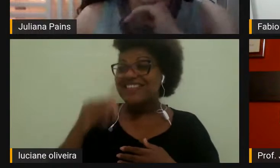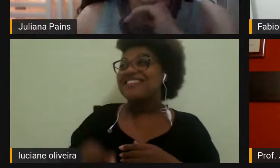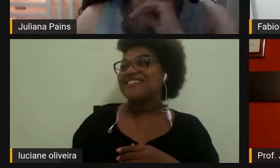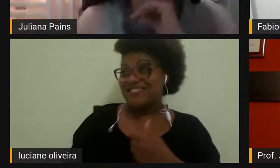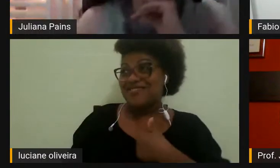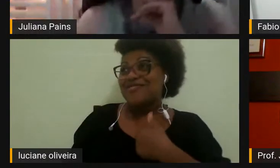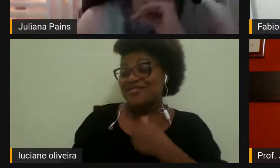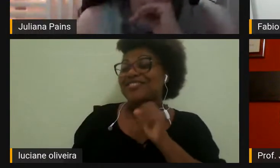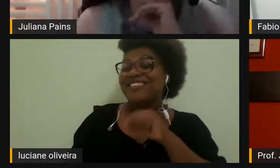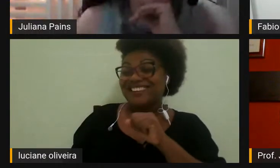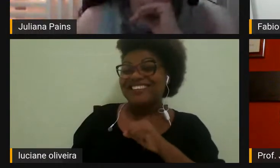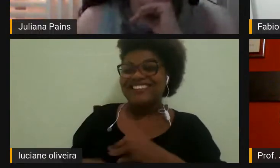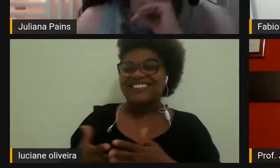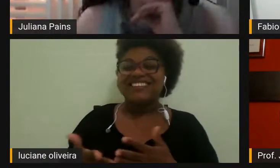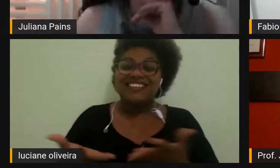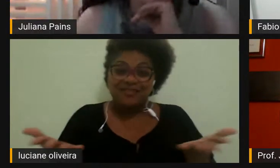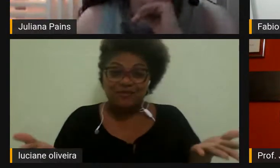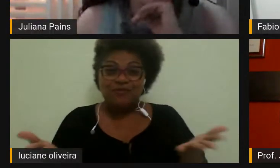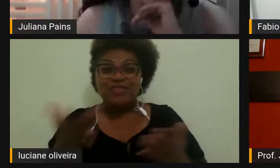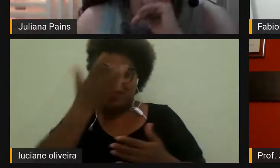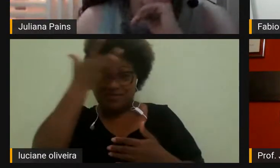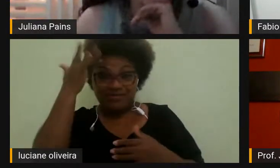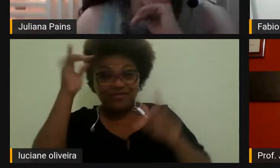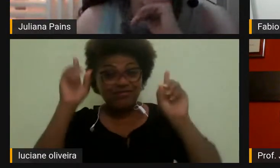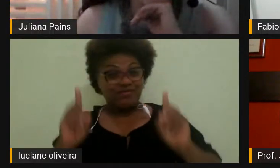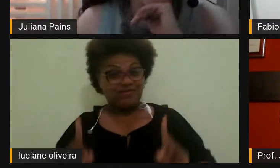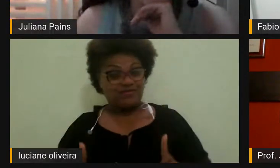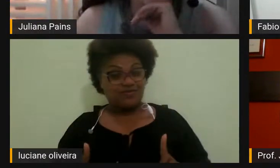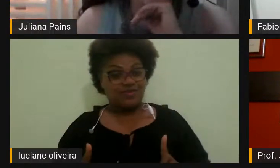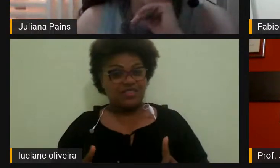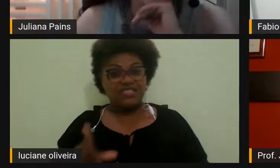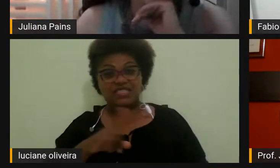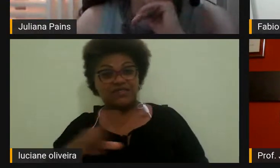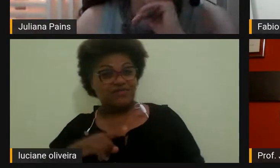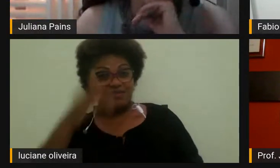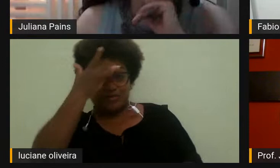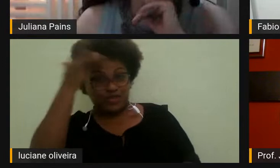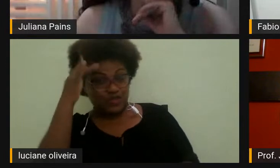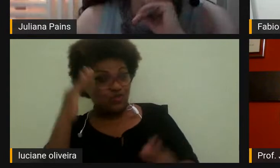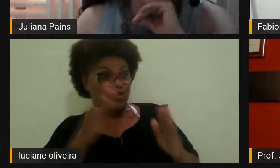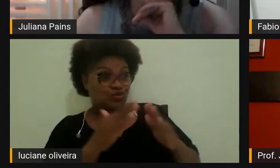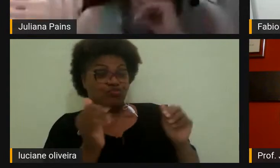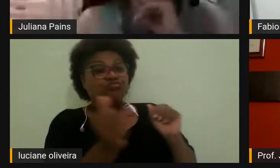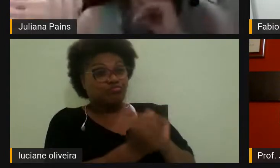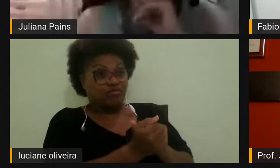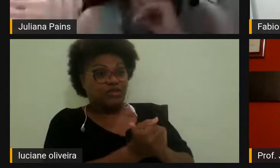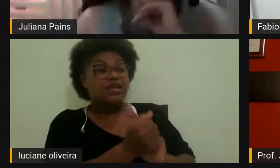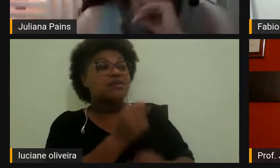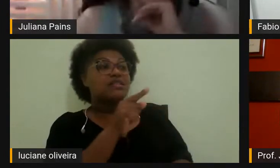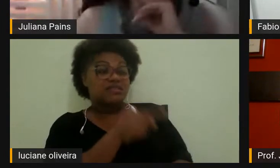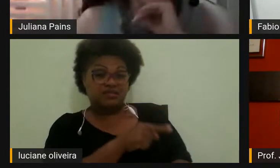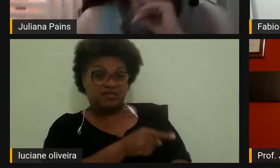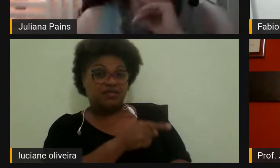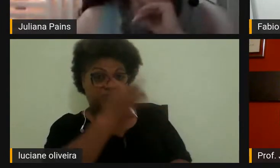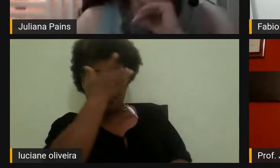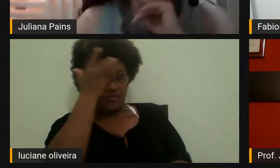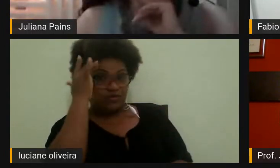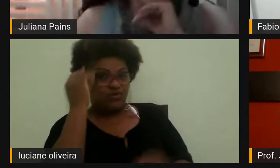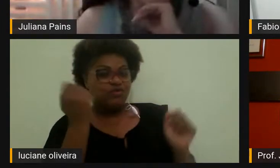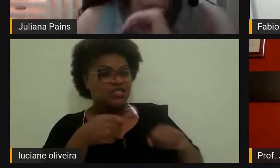tem algumas situações em que a pessoa você não tem ninguém em casa a pessoa precisa ver o